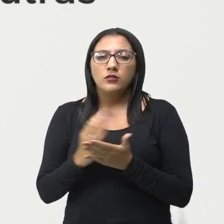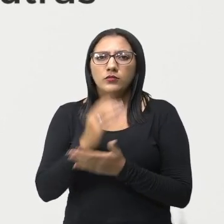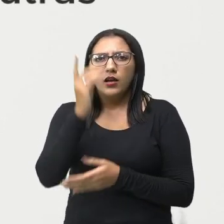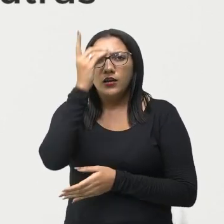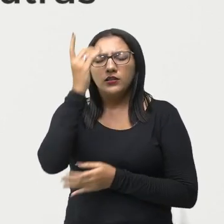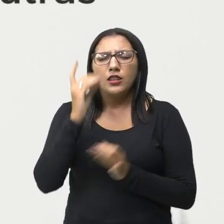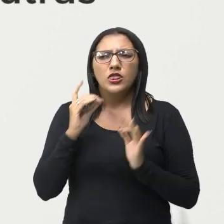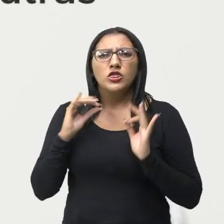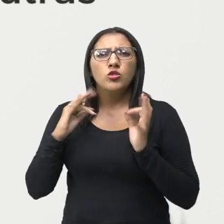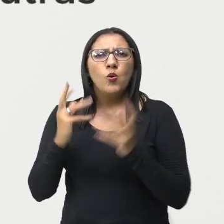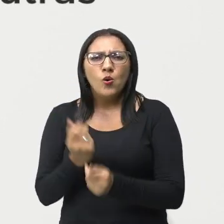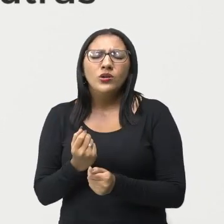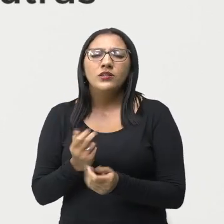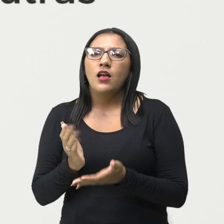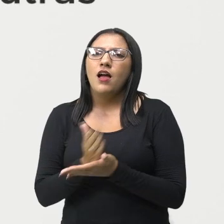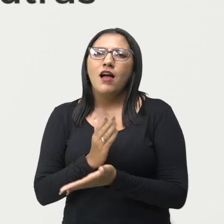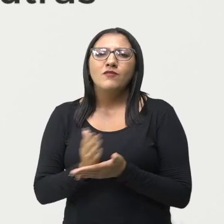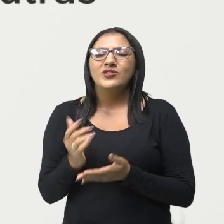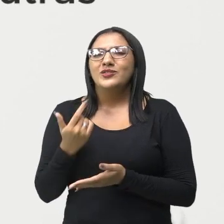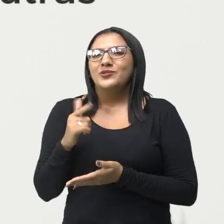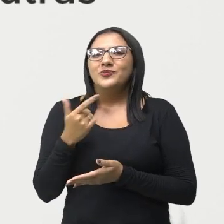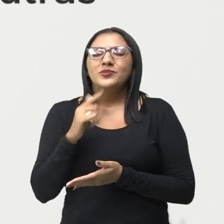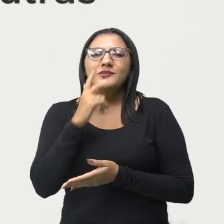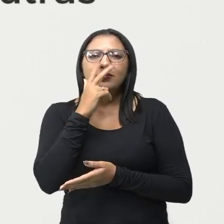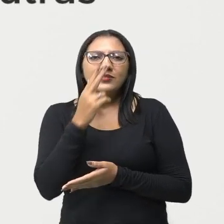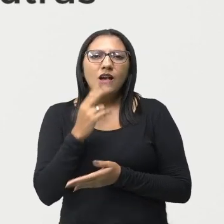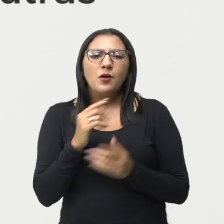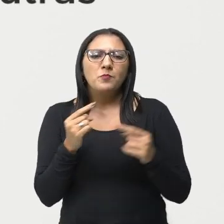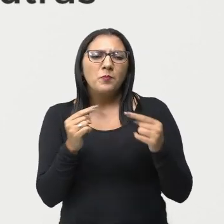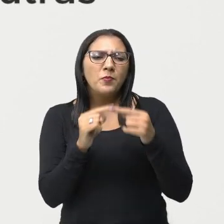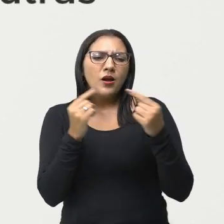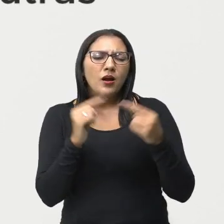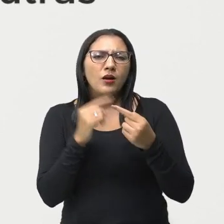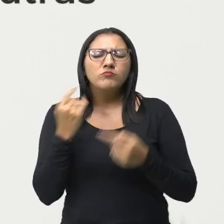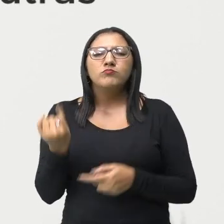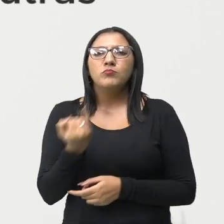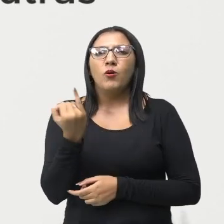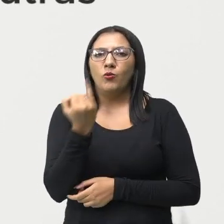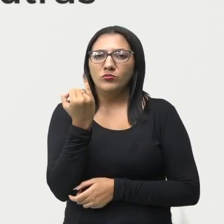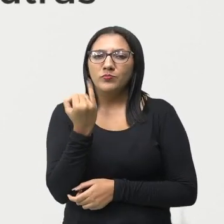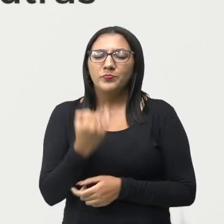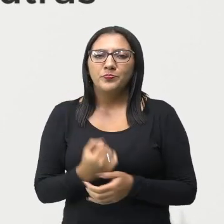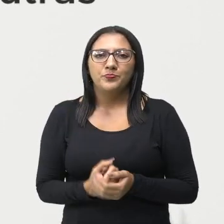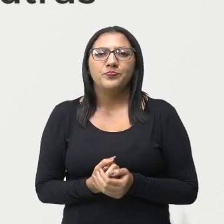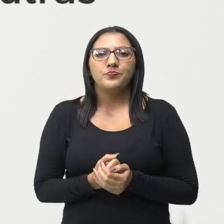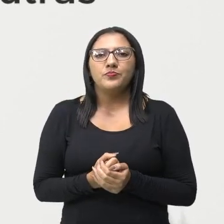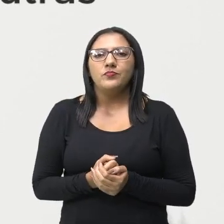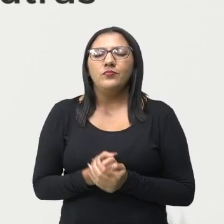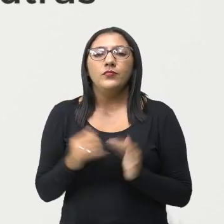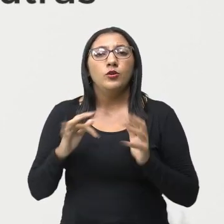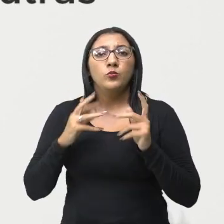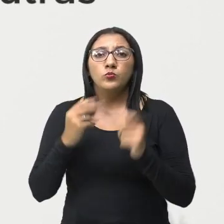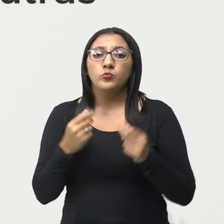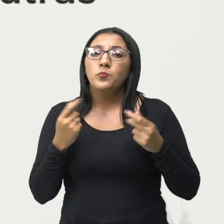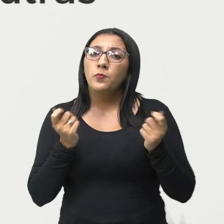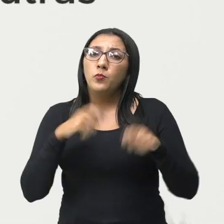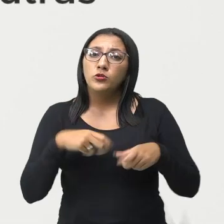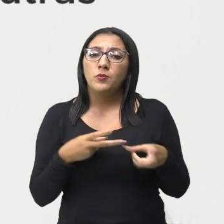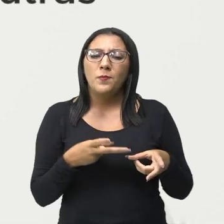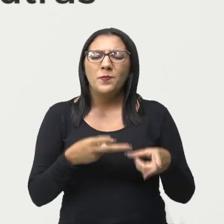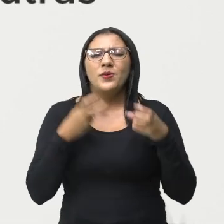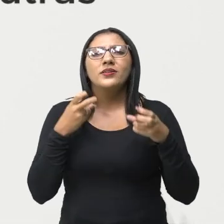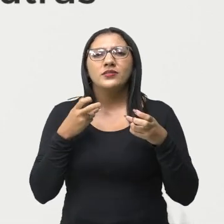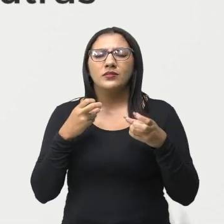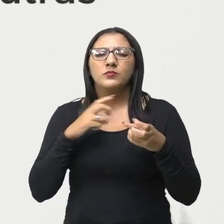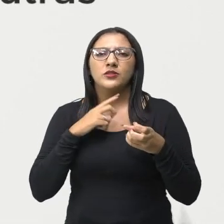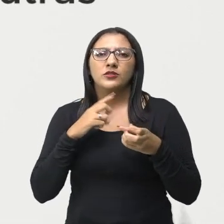ideias serão as principais, ou seja, serão a mais importante, ok? Tudo não pode ser percebido, portanto,